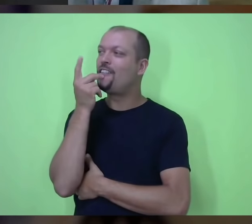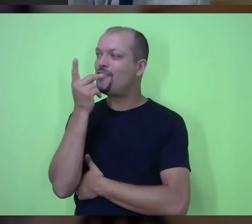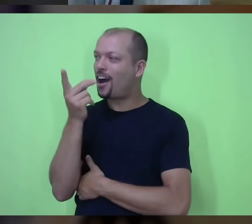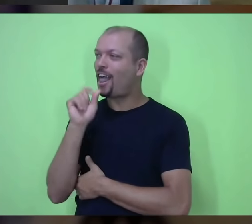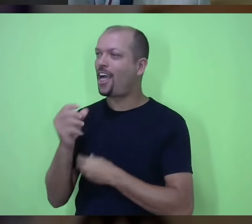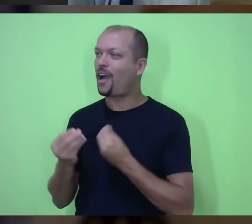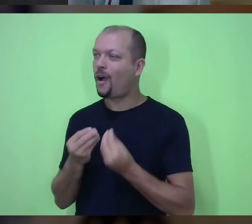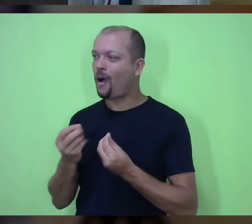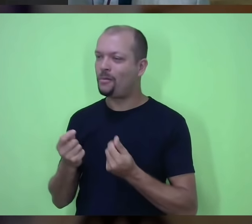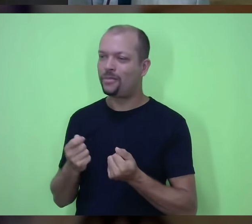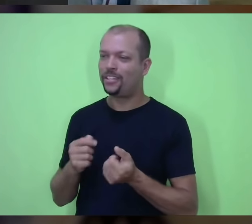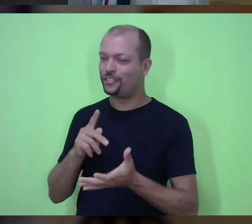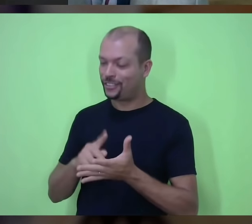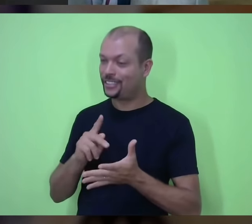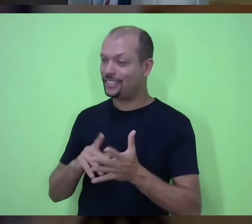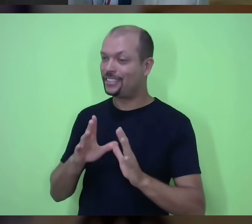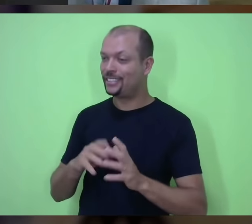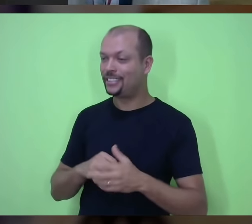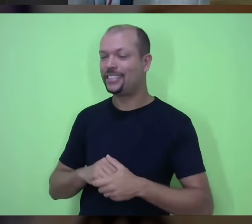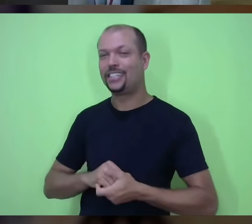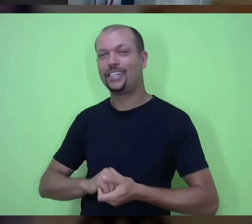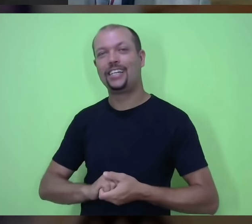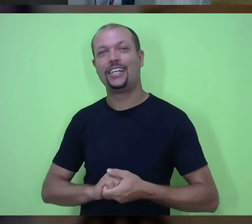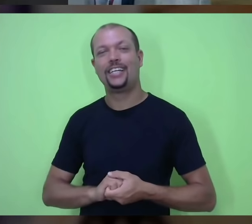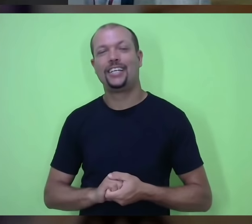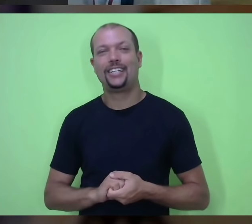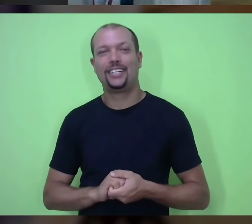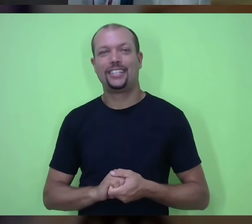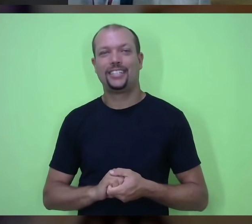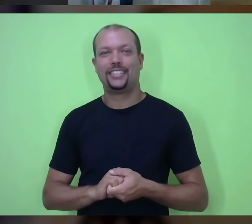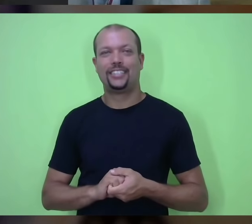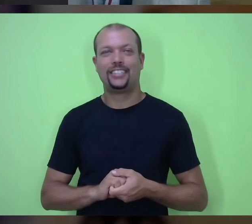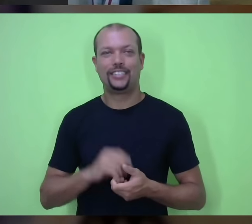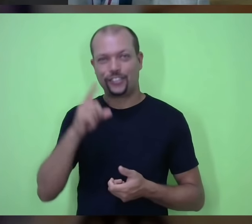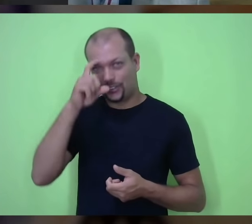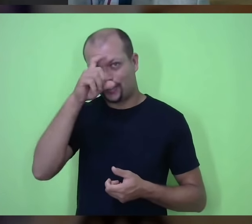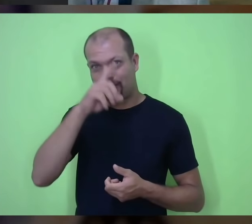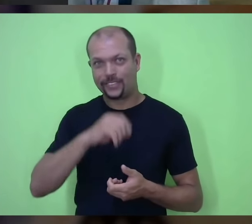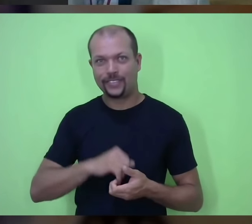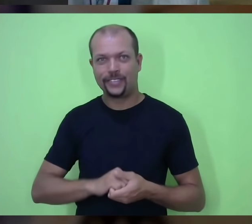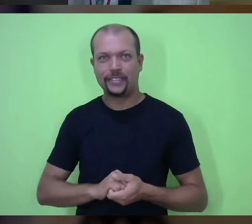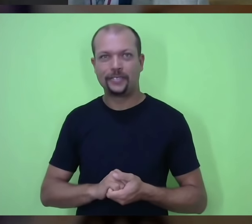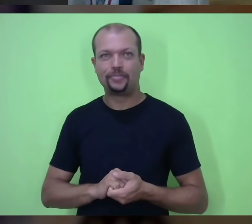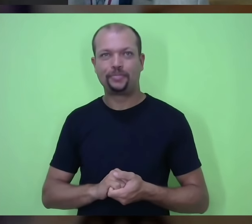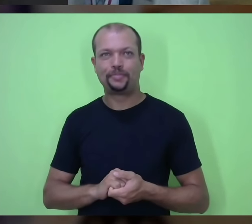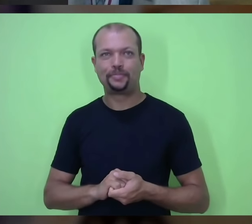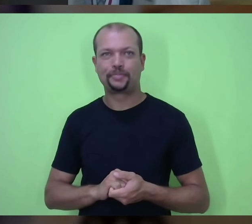Cristo, realmente a gente teria que ter que